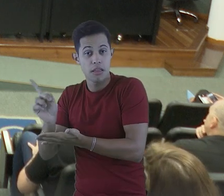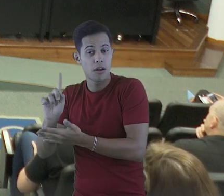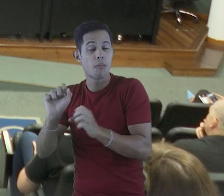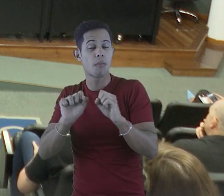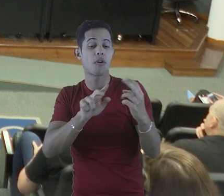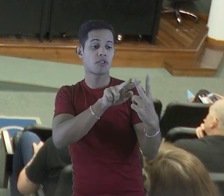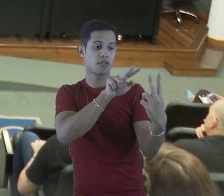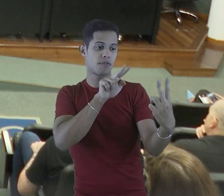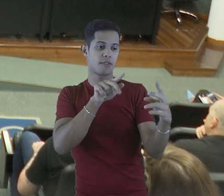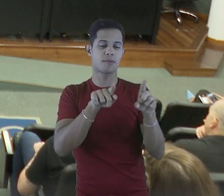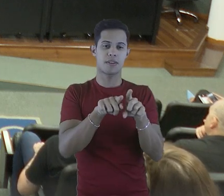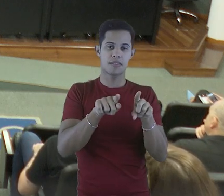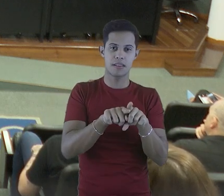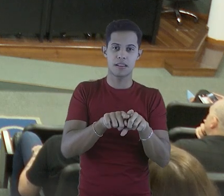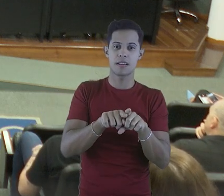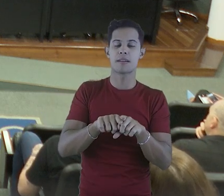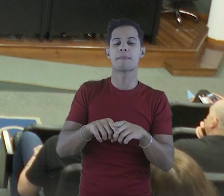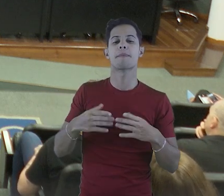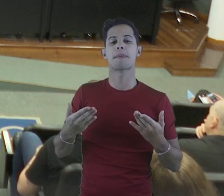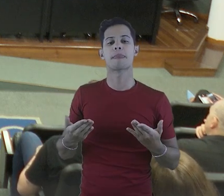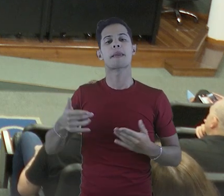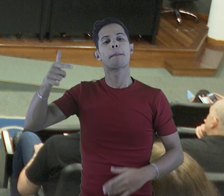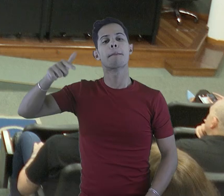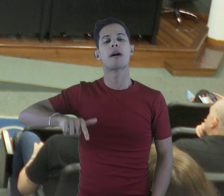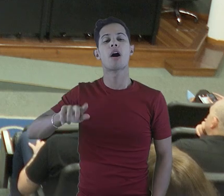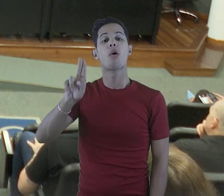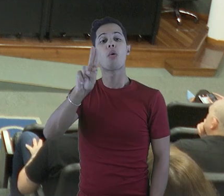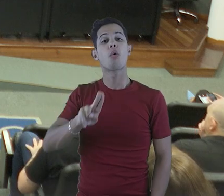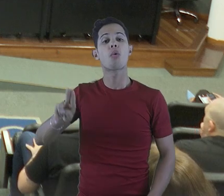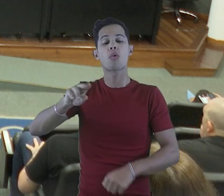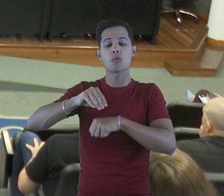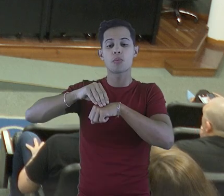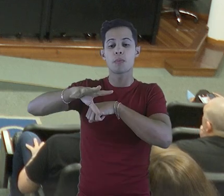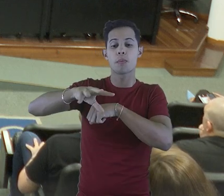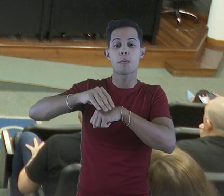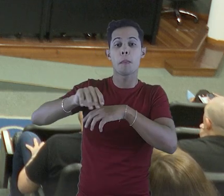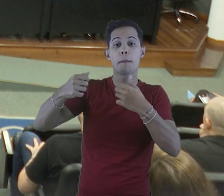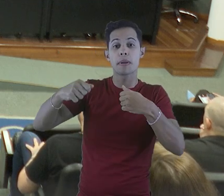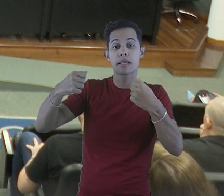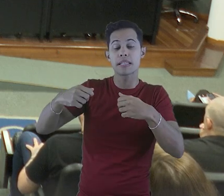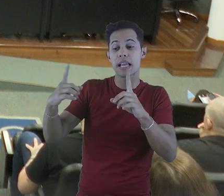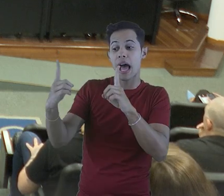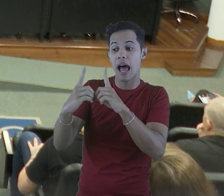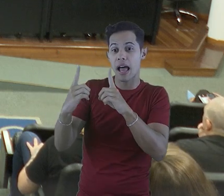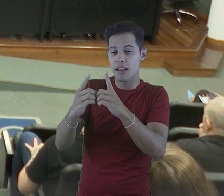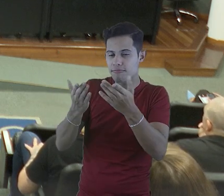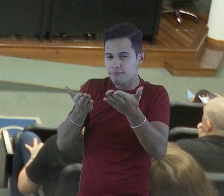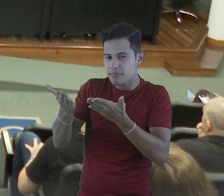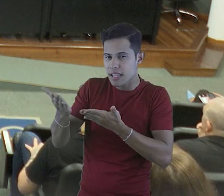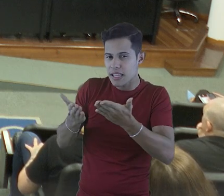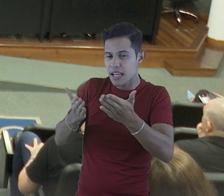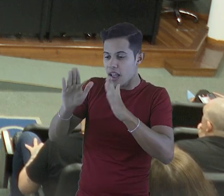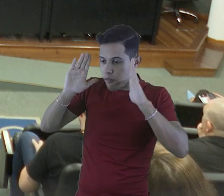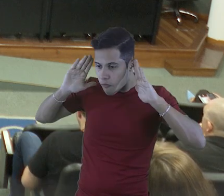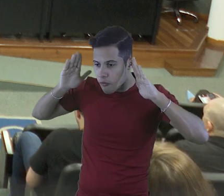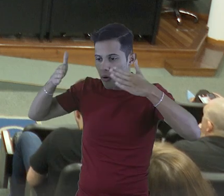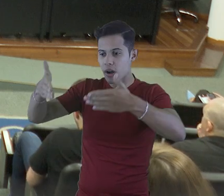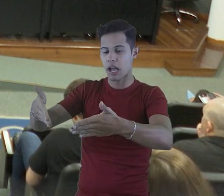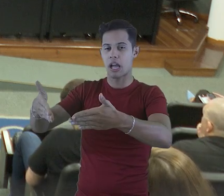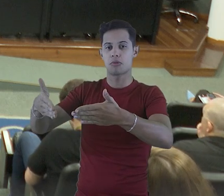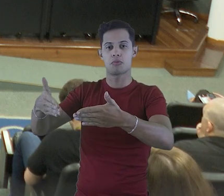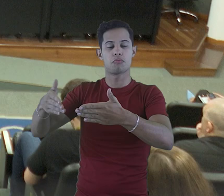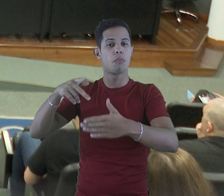ser físico né ele pode ser um compartilhamento virtual e o uso compartilhado de dados deve atender a finalidades específicas